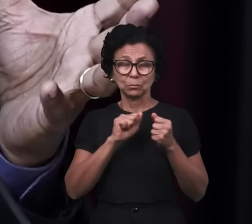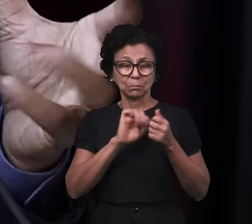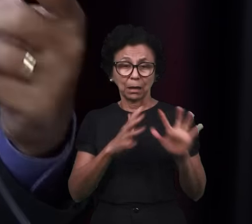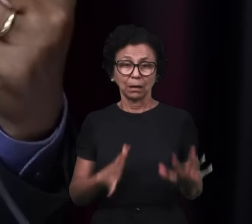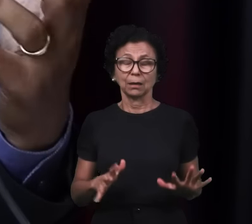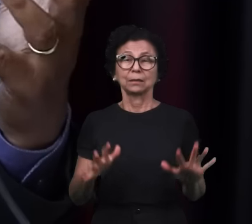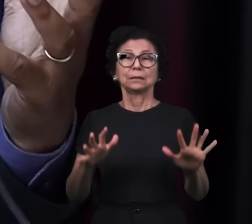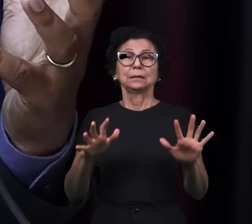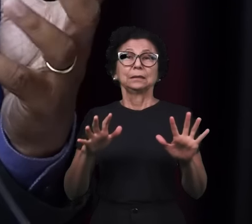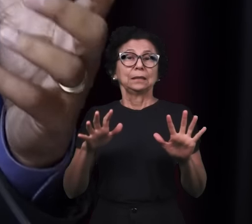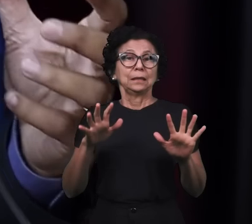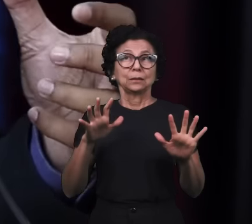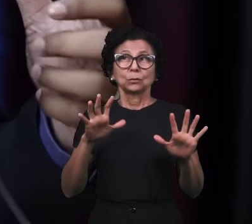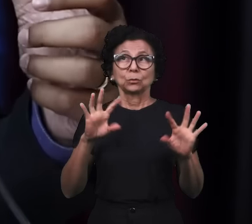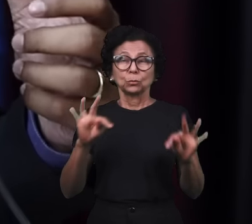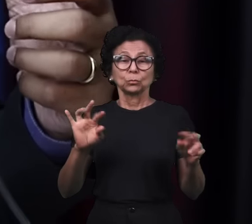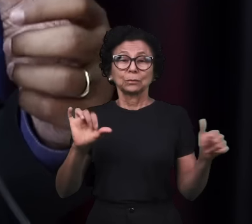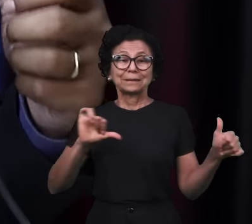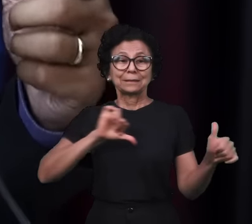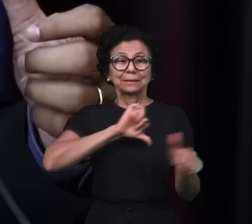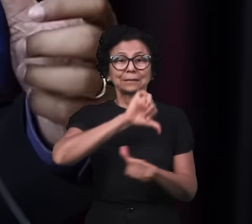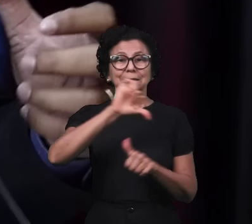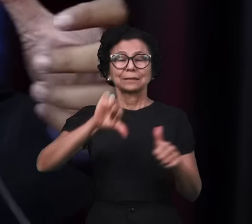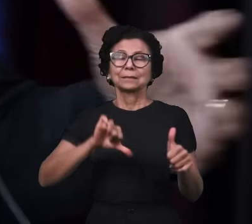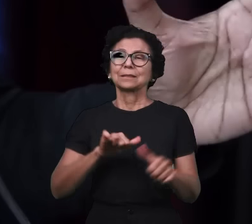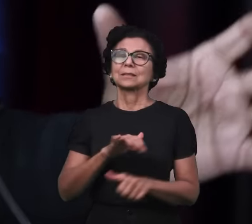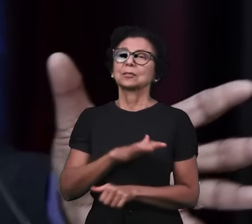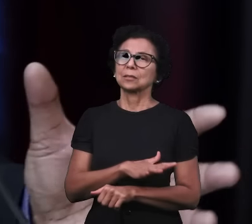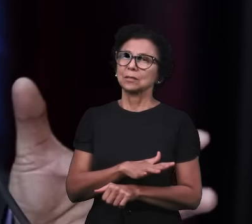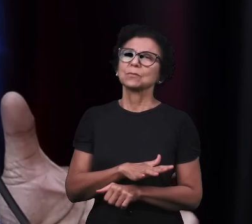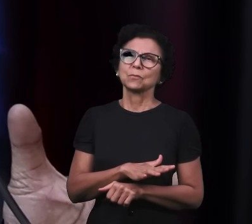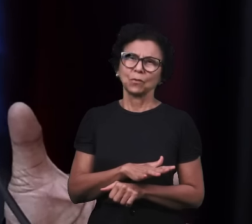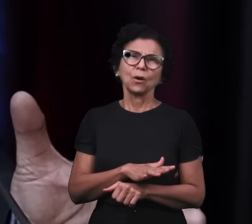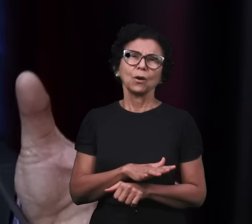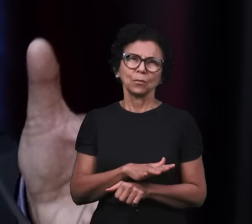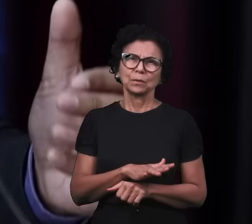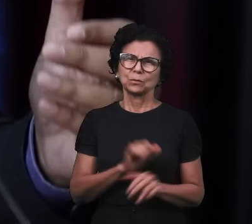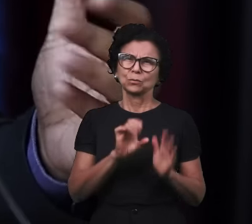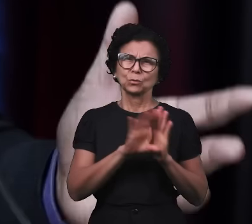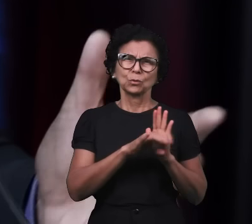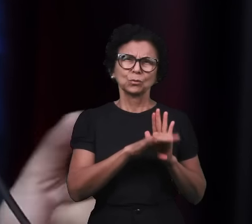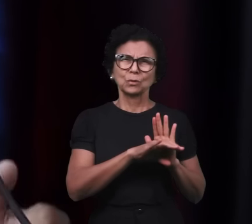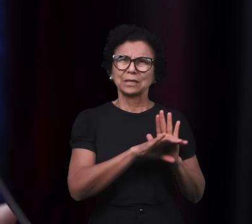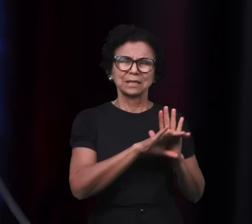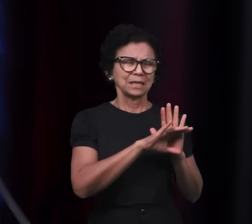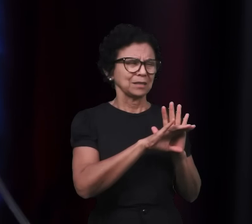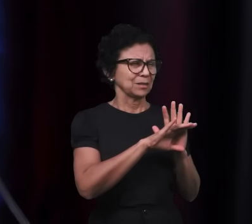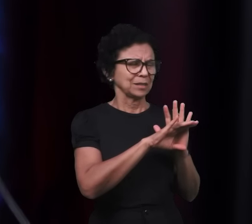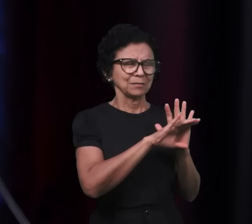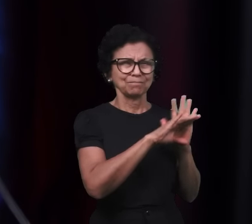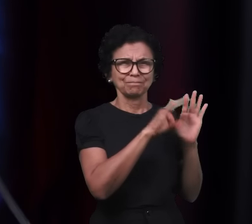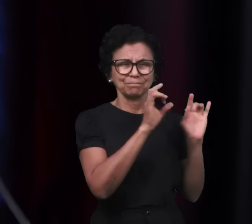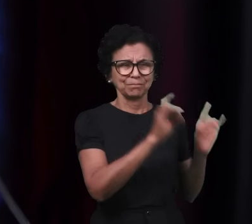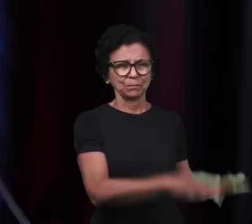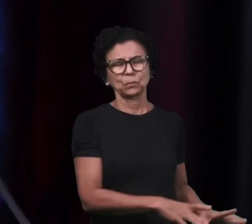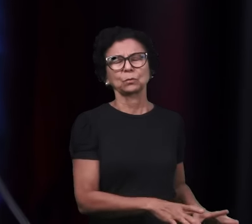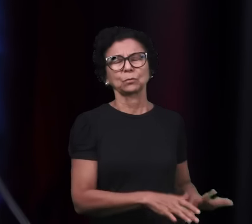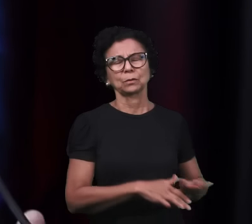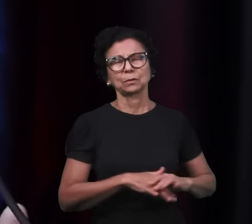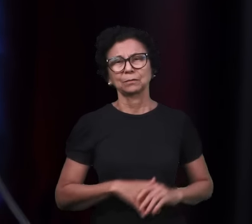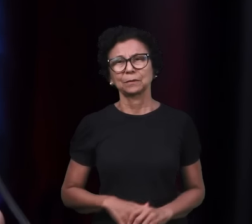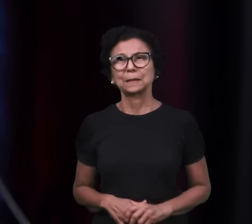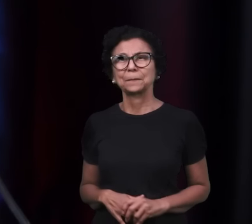voz do Senhor, é transformada. Deus abala todos os conceitos. Maravilha. É por isso que nós vemos um exemplo de